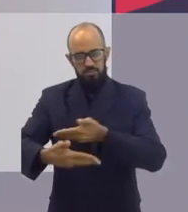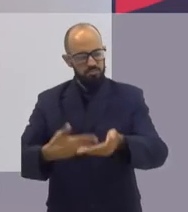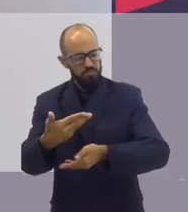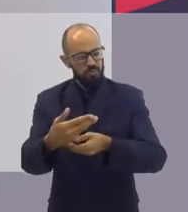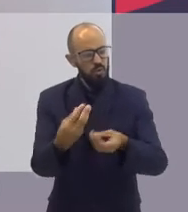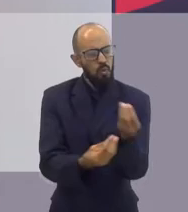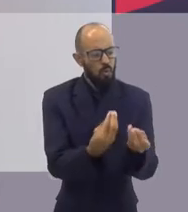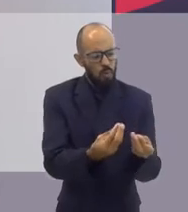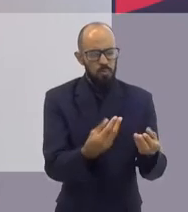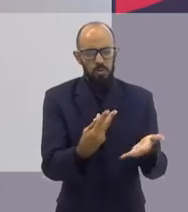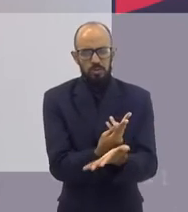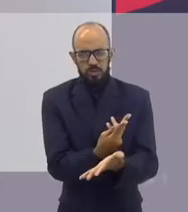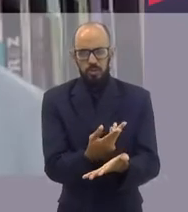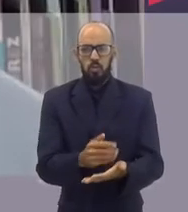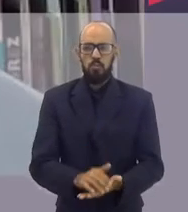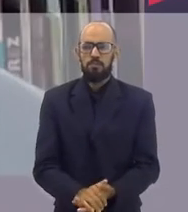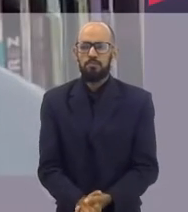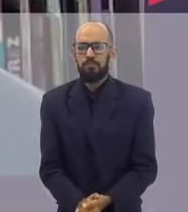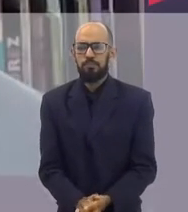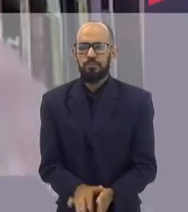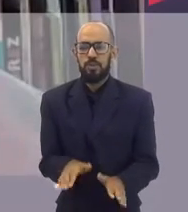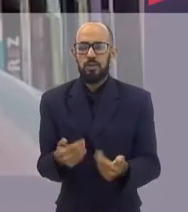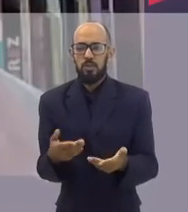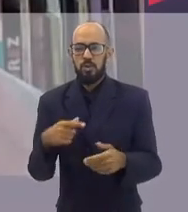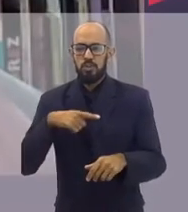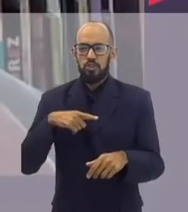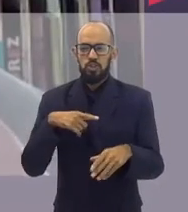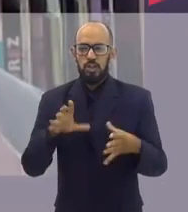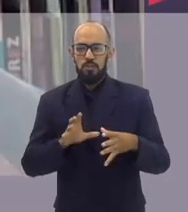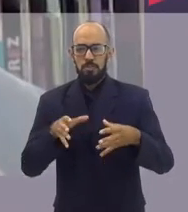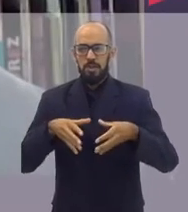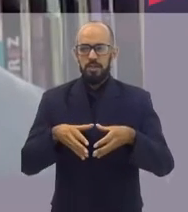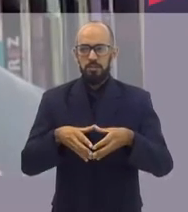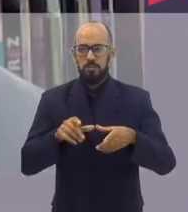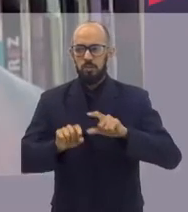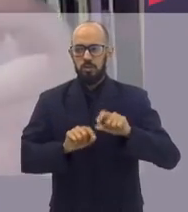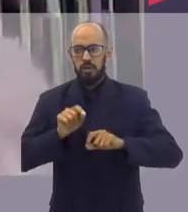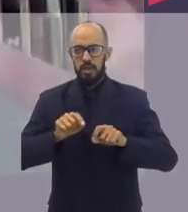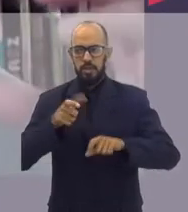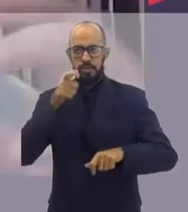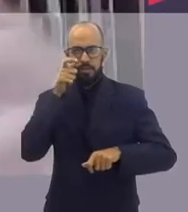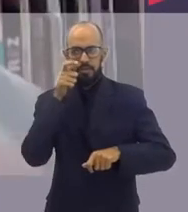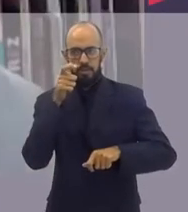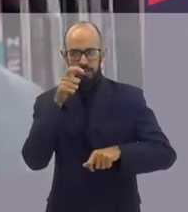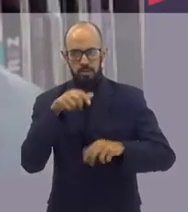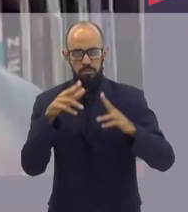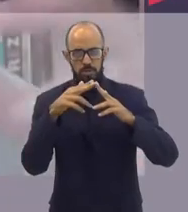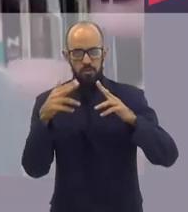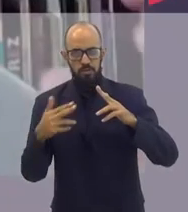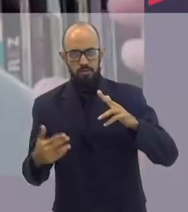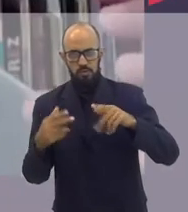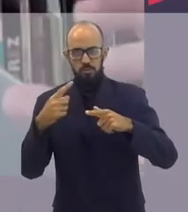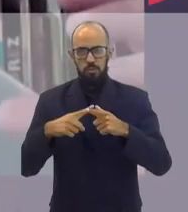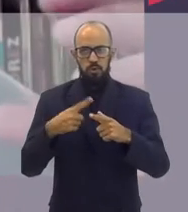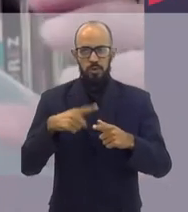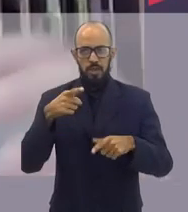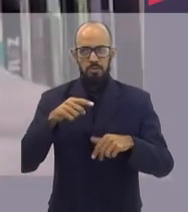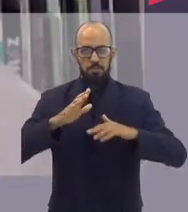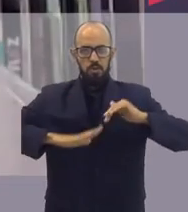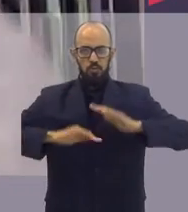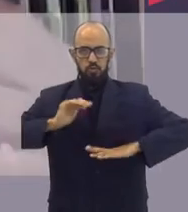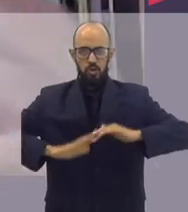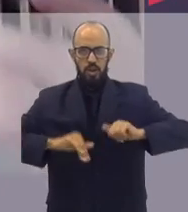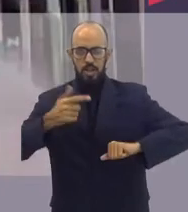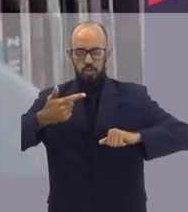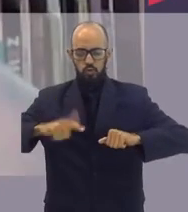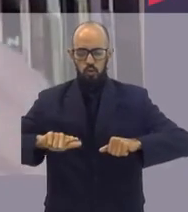como é que foi essa divisão de trabalho. A gente tem uma equipe que é interessante para a UFRJ, porque juntou muitos centros da UFRJ, né?